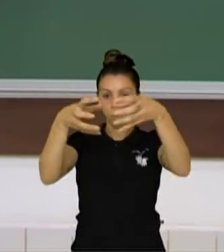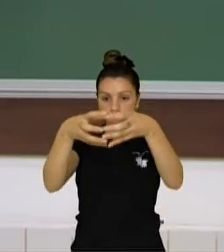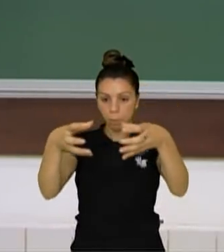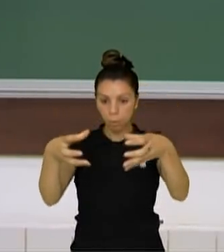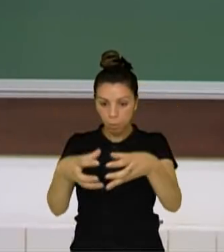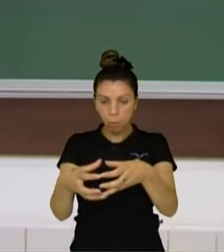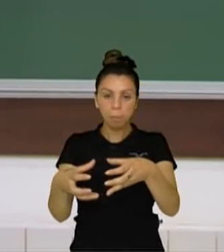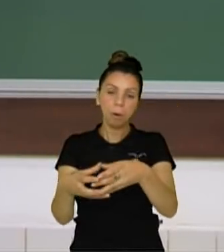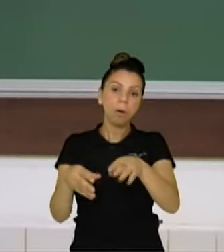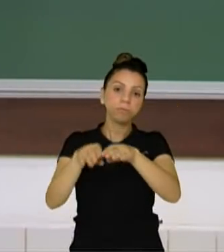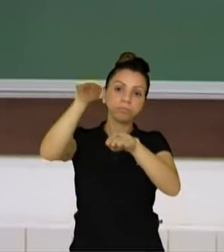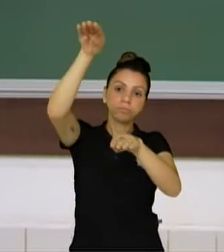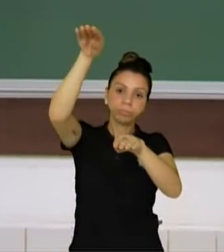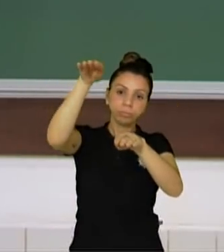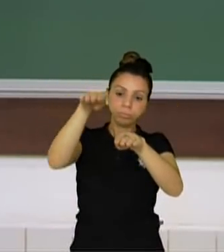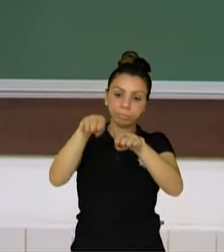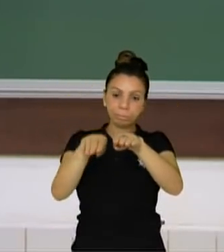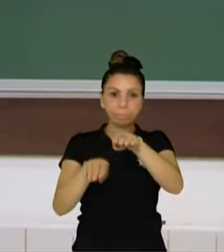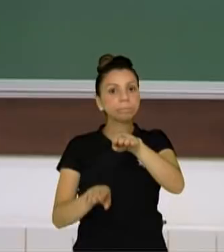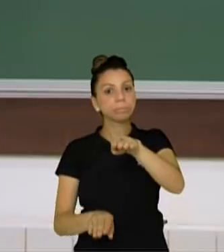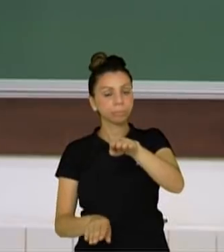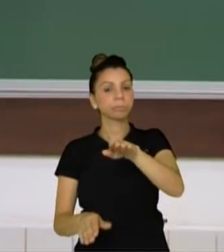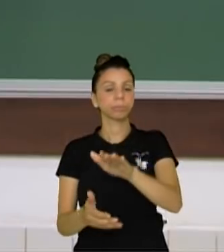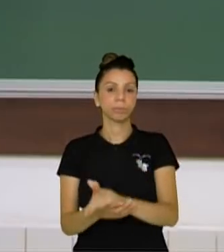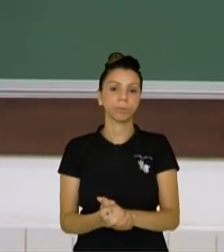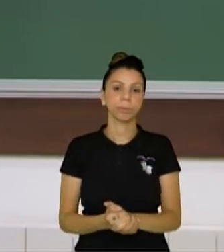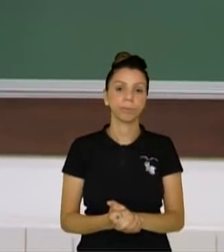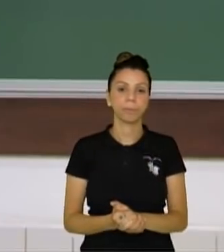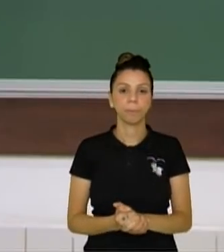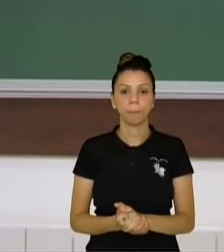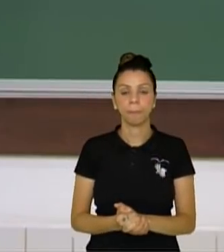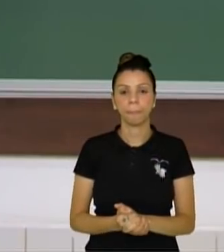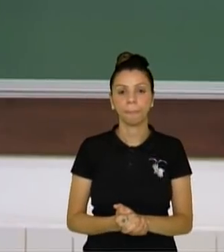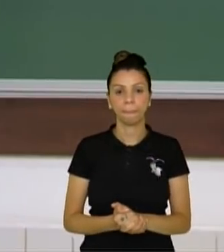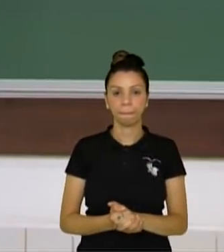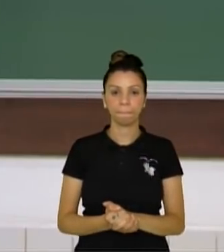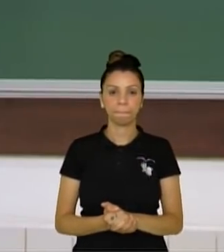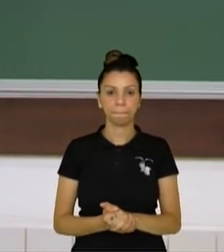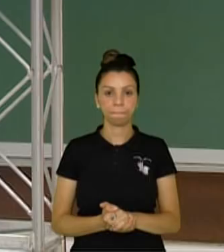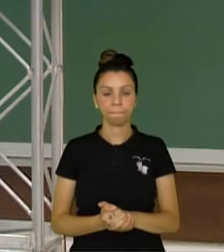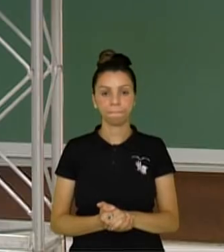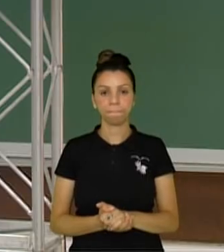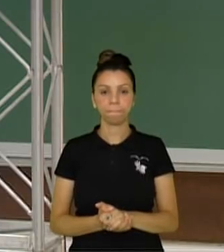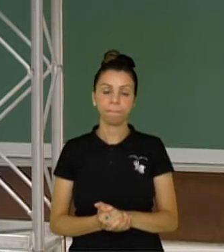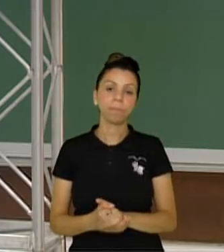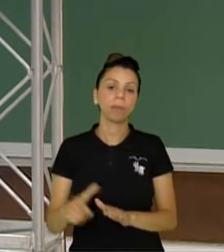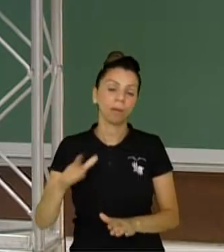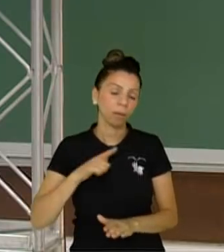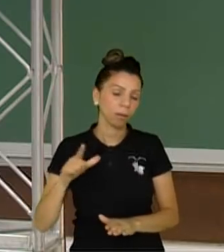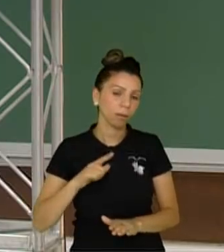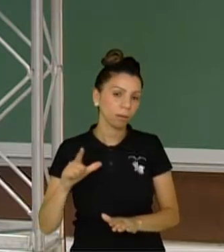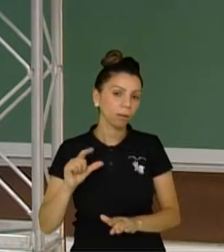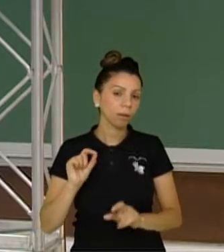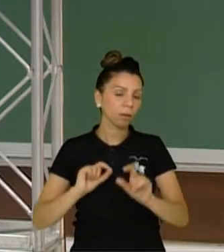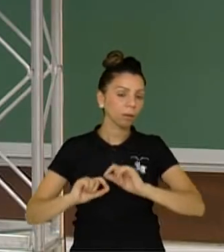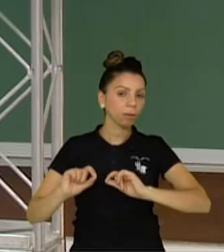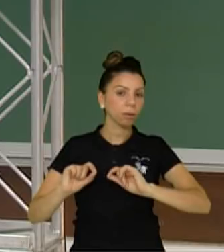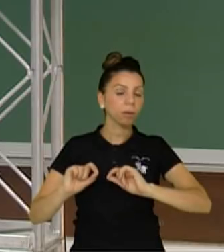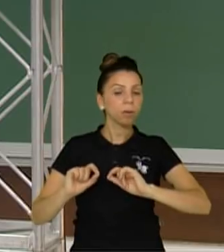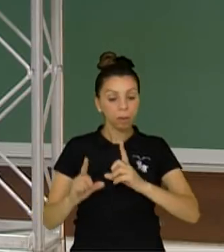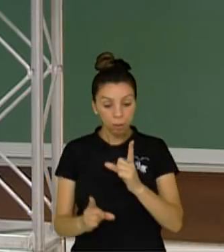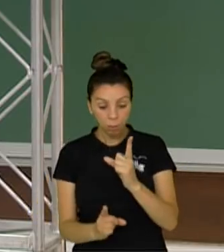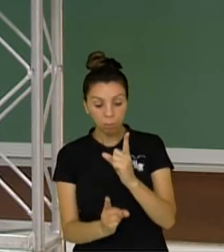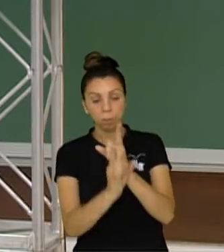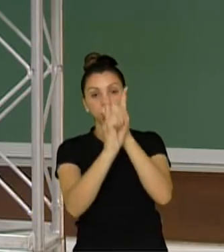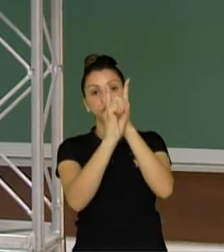mais elevado e outra no nível mais inferiorizado. E era possível